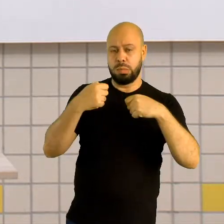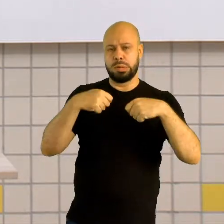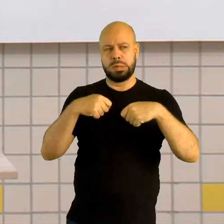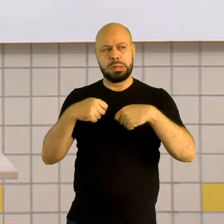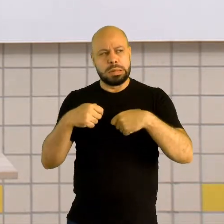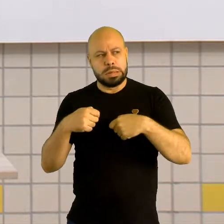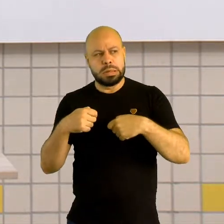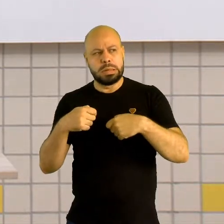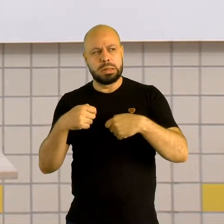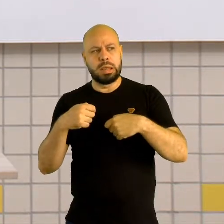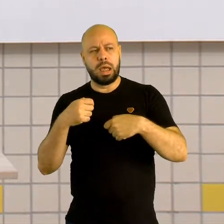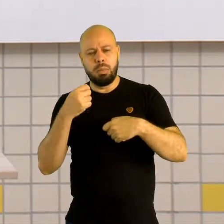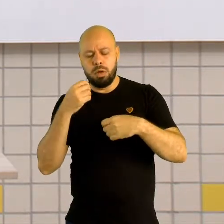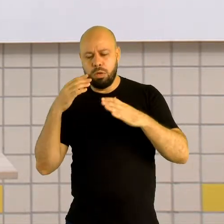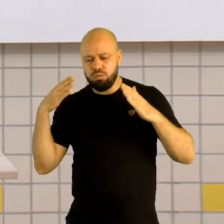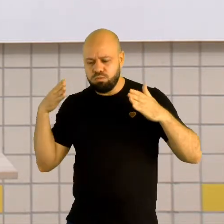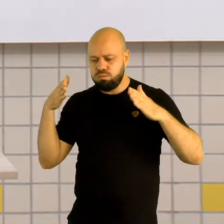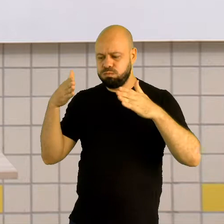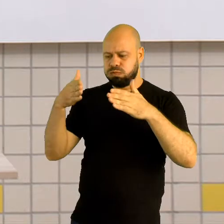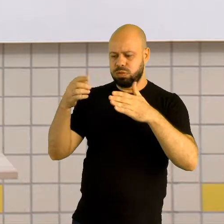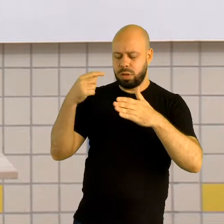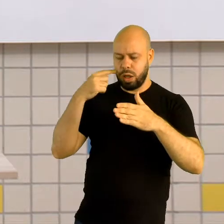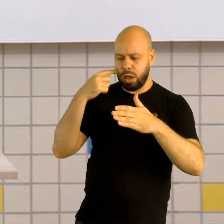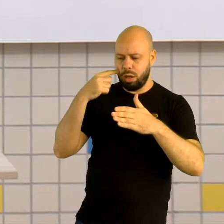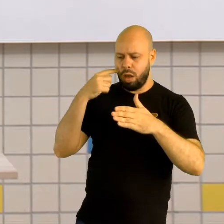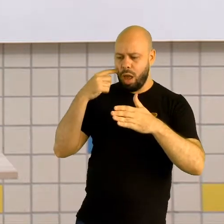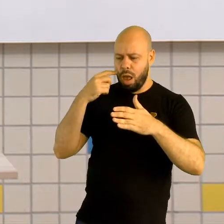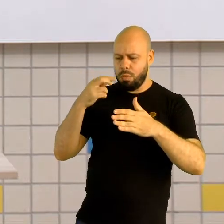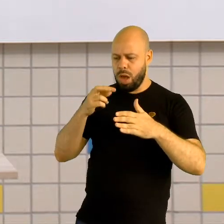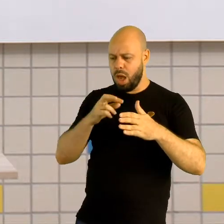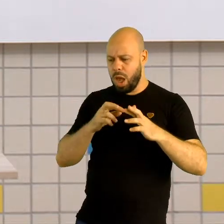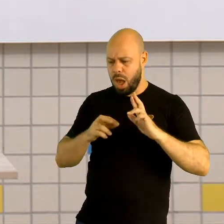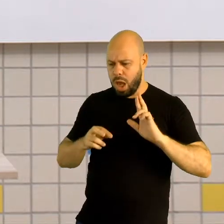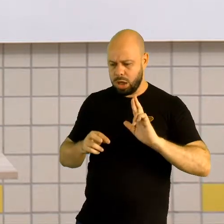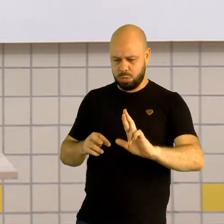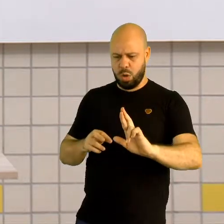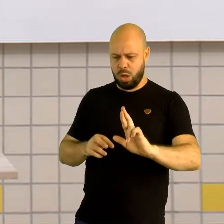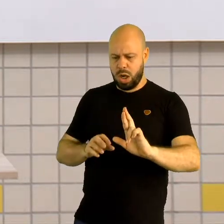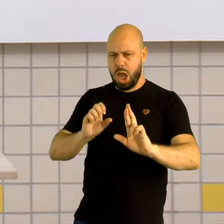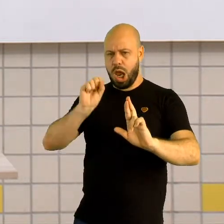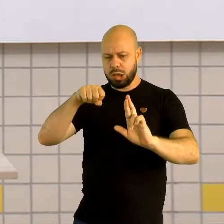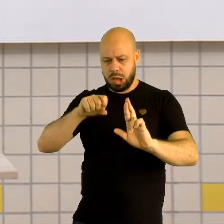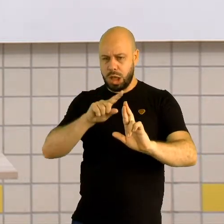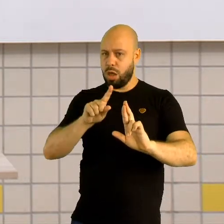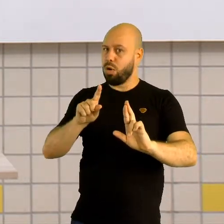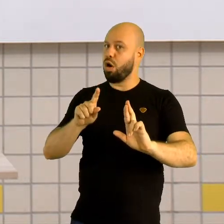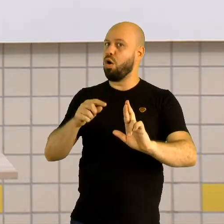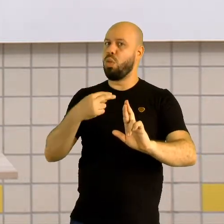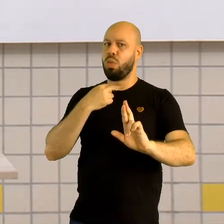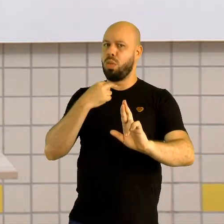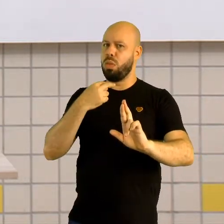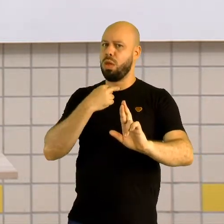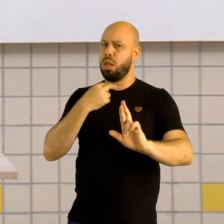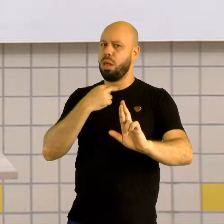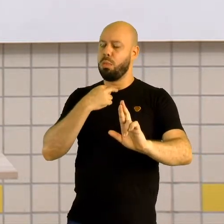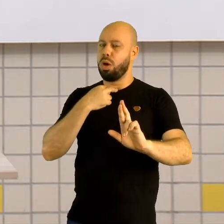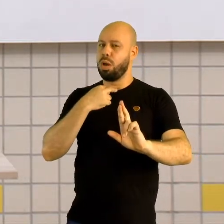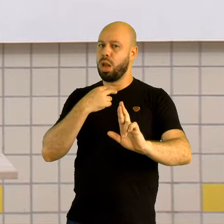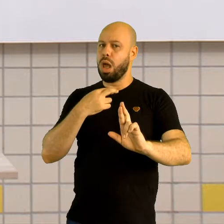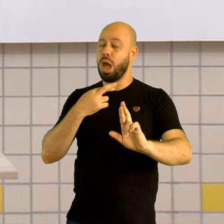então, ao fazermos uma pergunta, a pessoa vai ter que responder